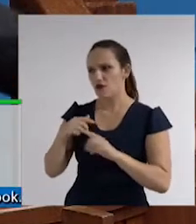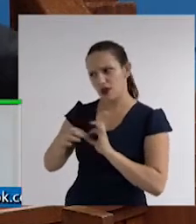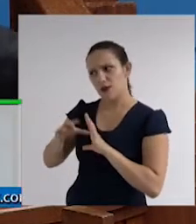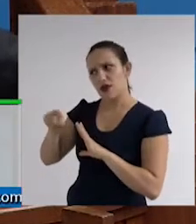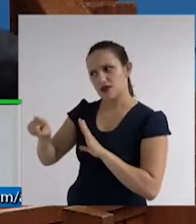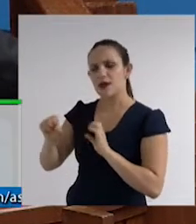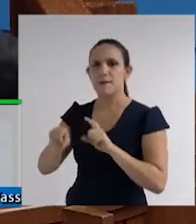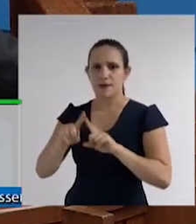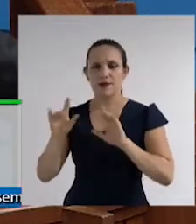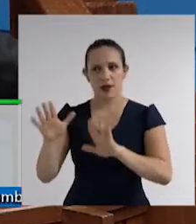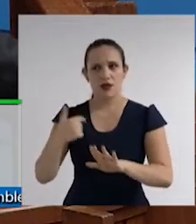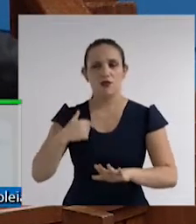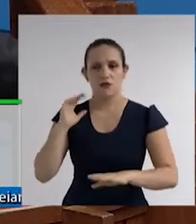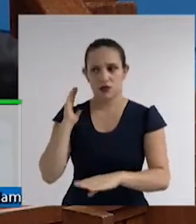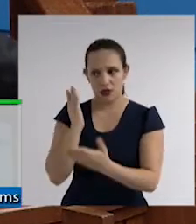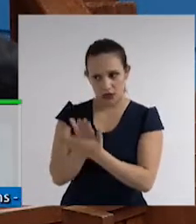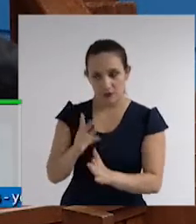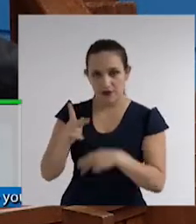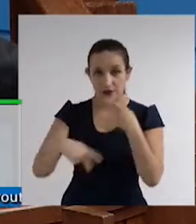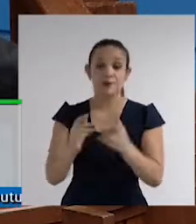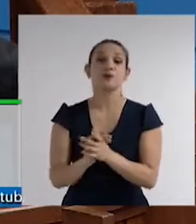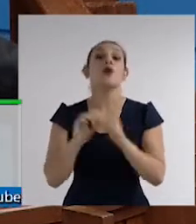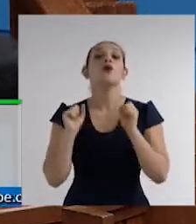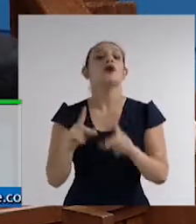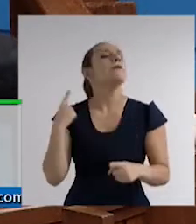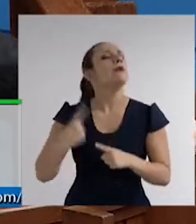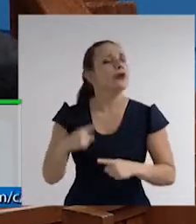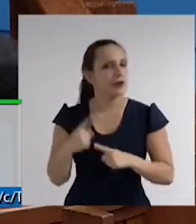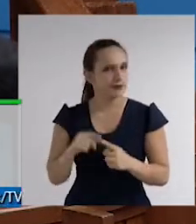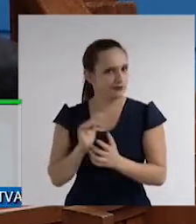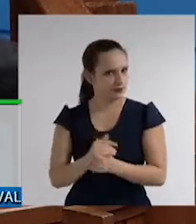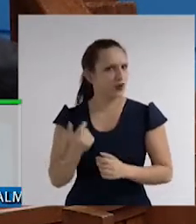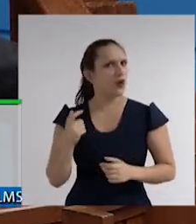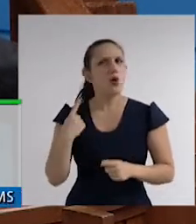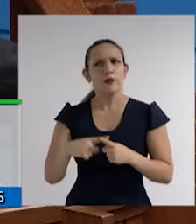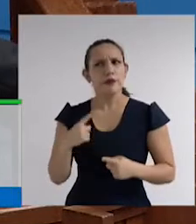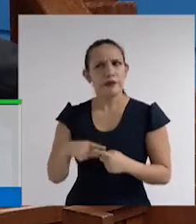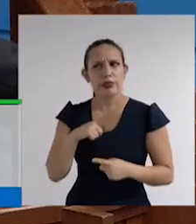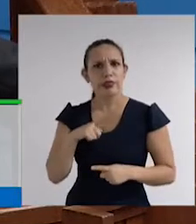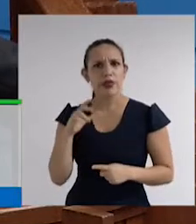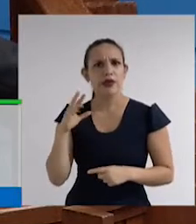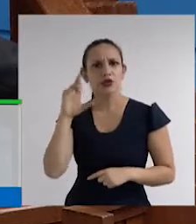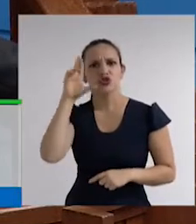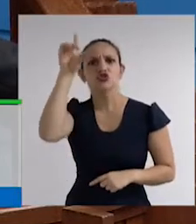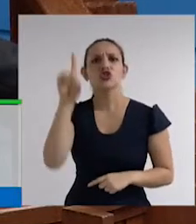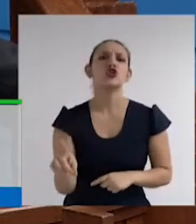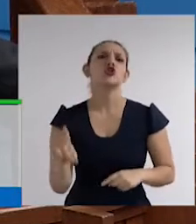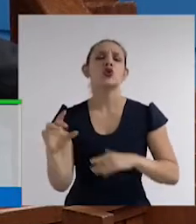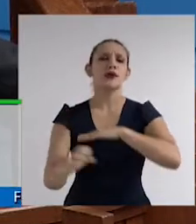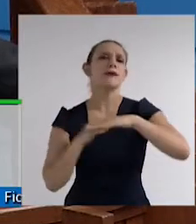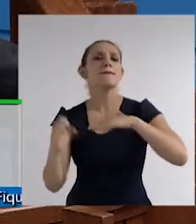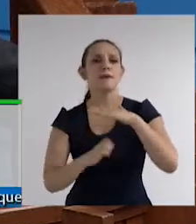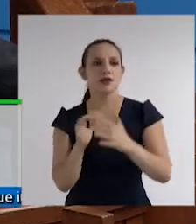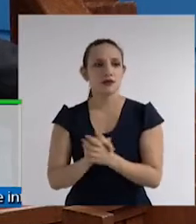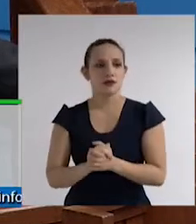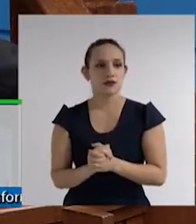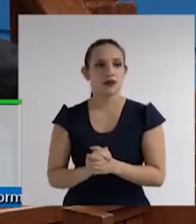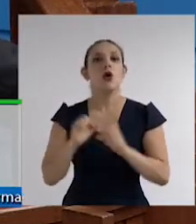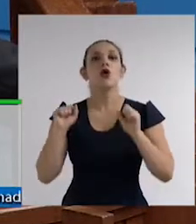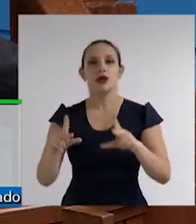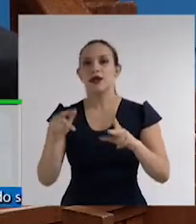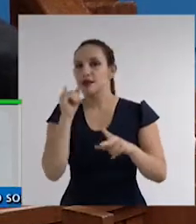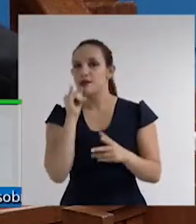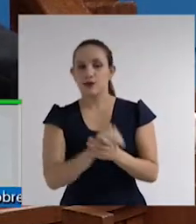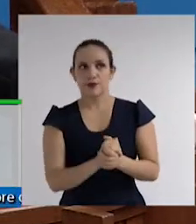o meu raciocínio, nobre deputado Enel Felino. Por que as distribuidoras estão lá, deputada Mara Caseiro? Os 46 centavos que